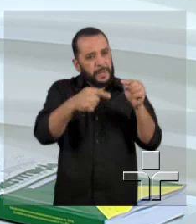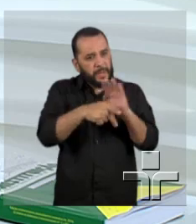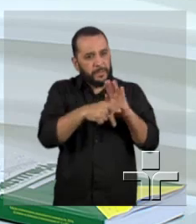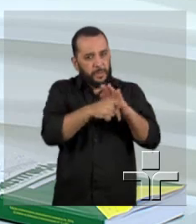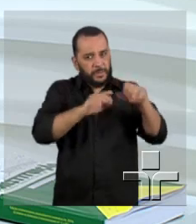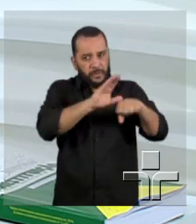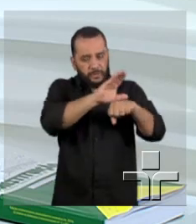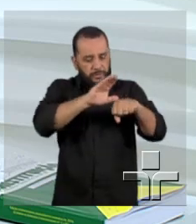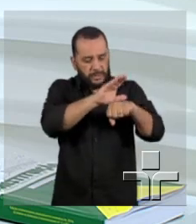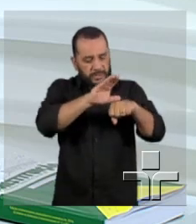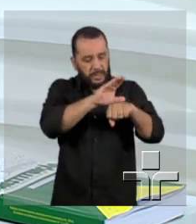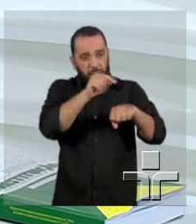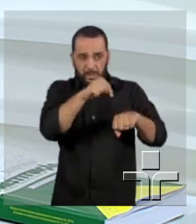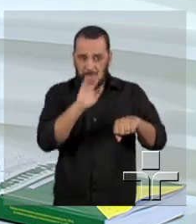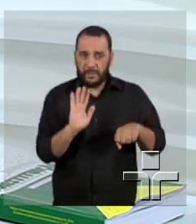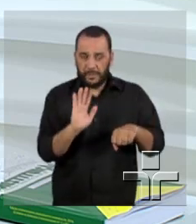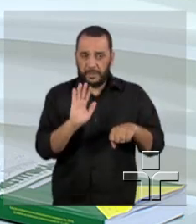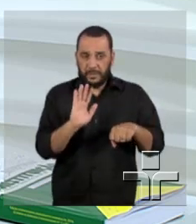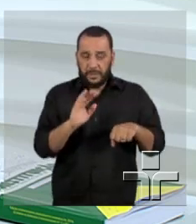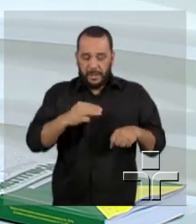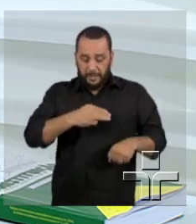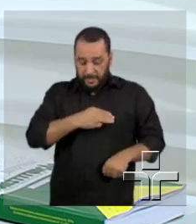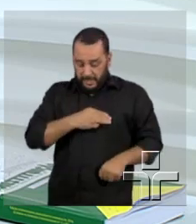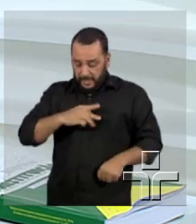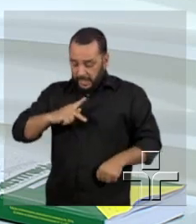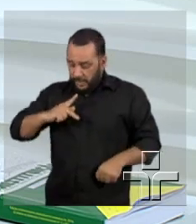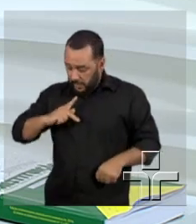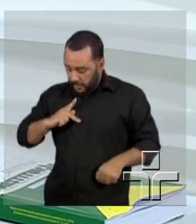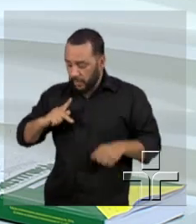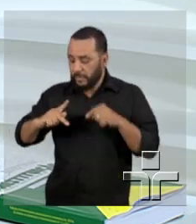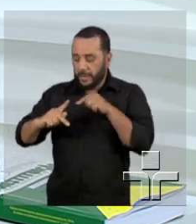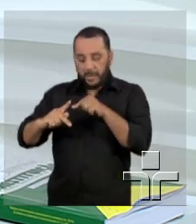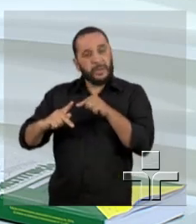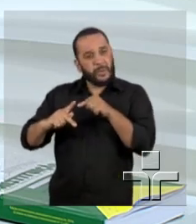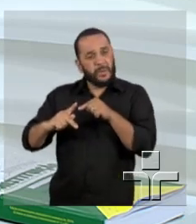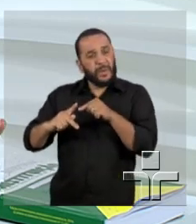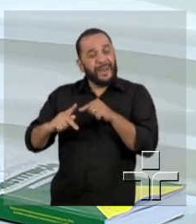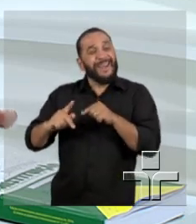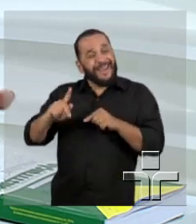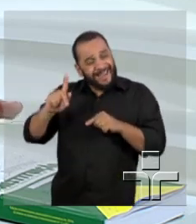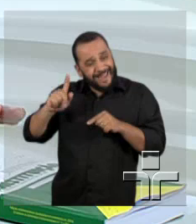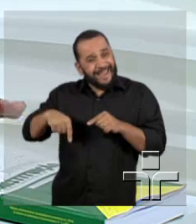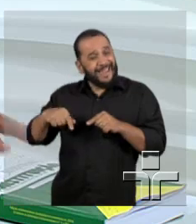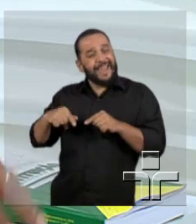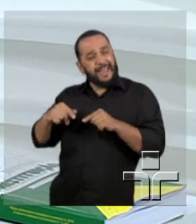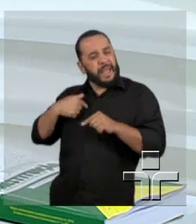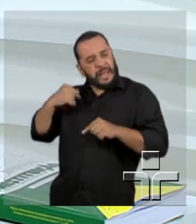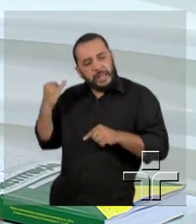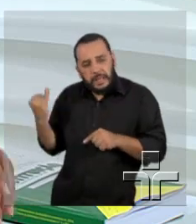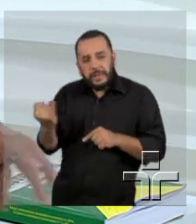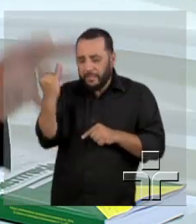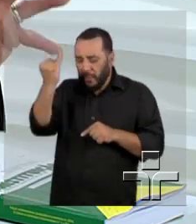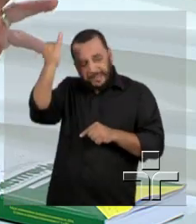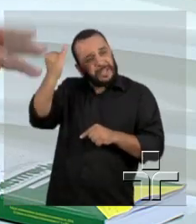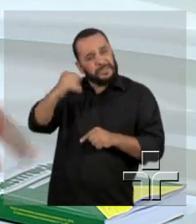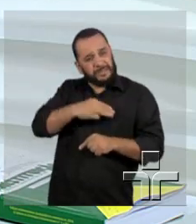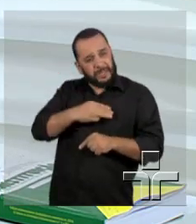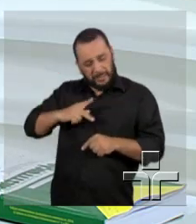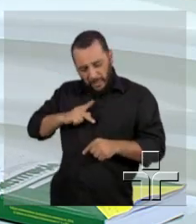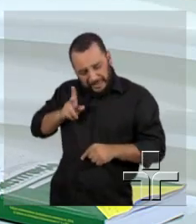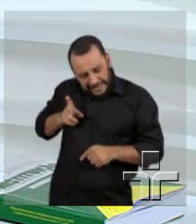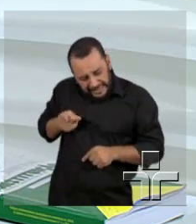permanente, como se o Ministério Público fosse mesmo uma cláusula pétrea implícita por essa regra da permanência dele na